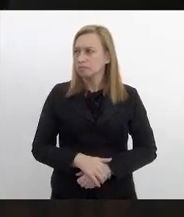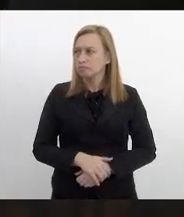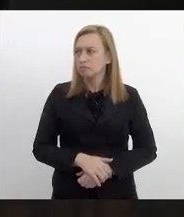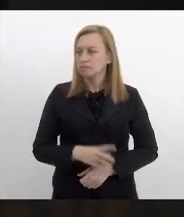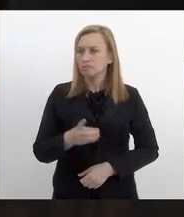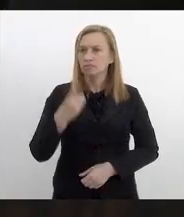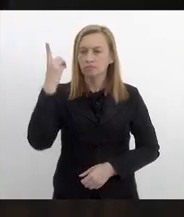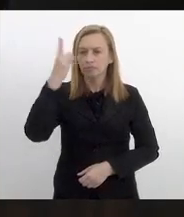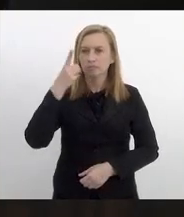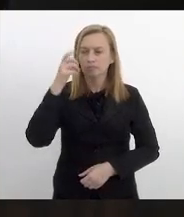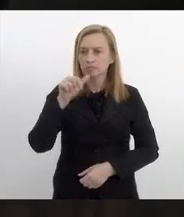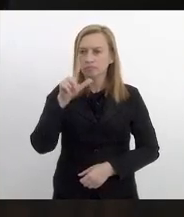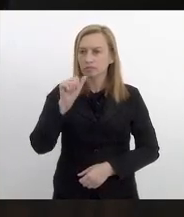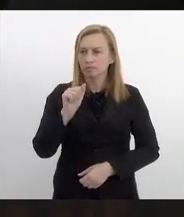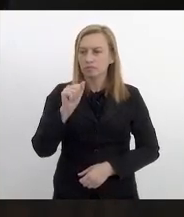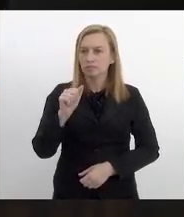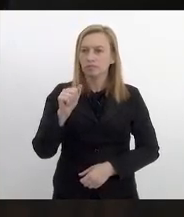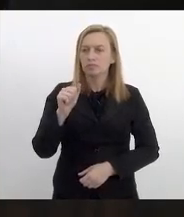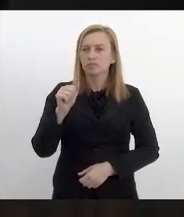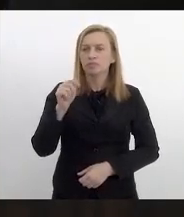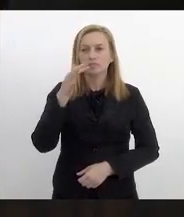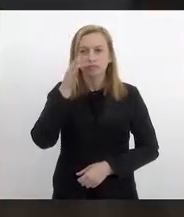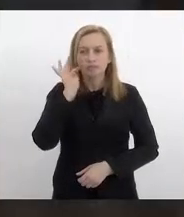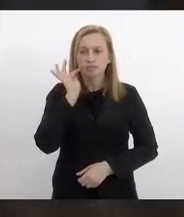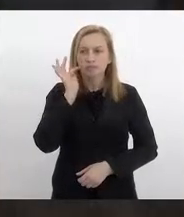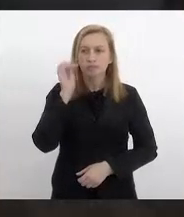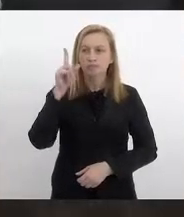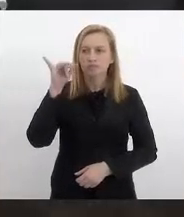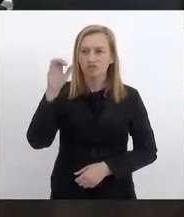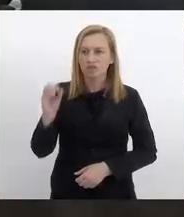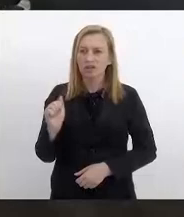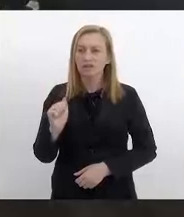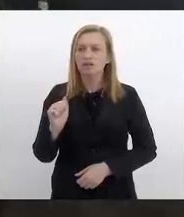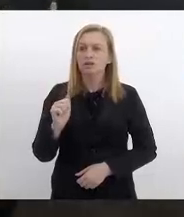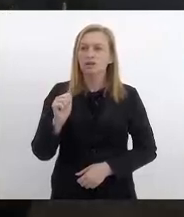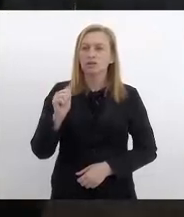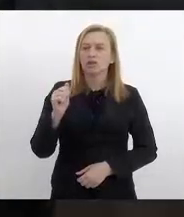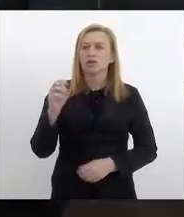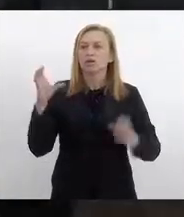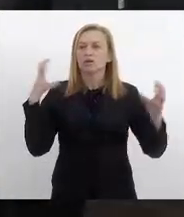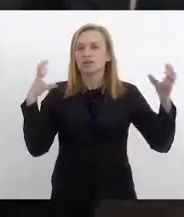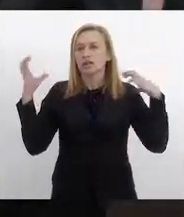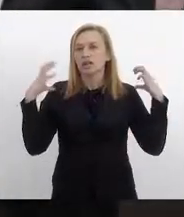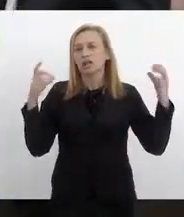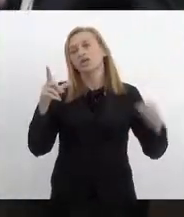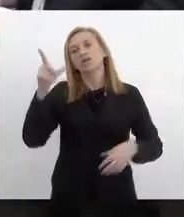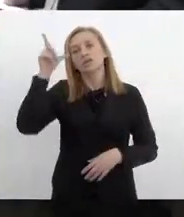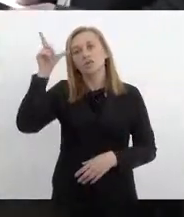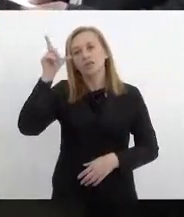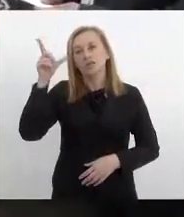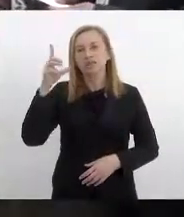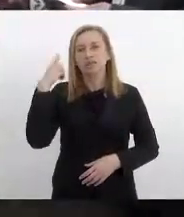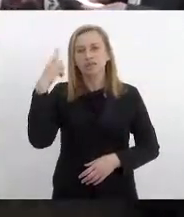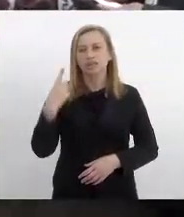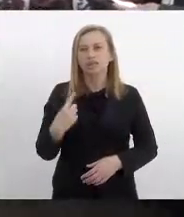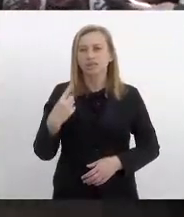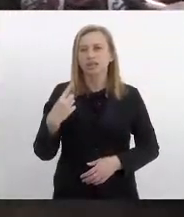Deputada Alana Passos, Flávio Serafini, Célia, Lucinha, Valdec, Marta, Dani,